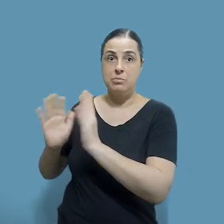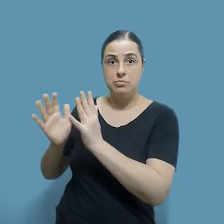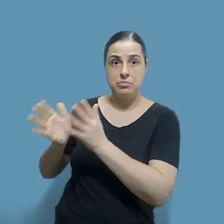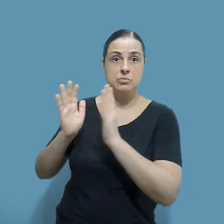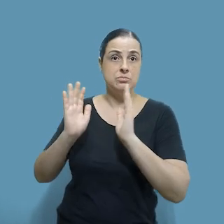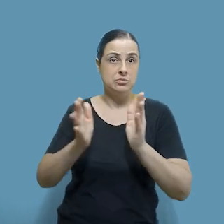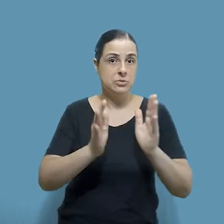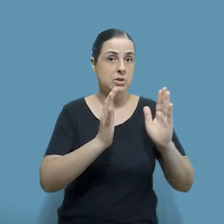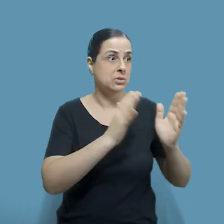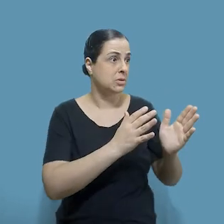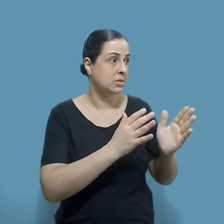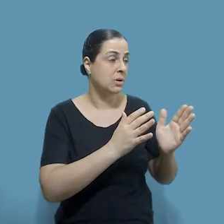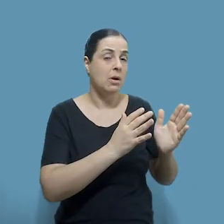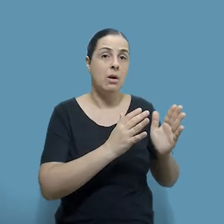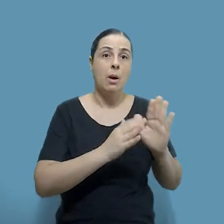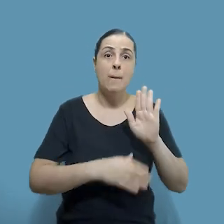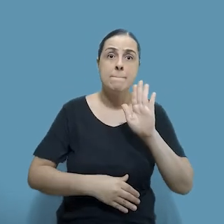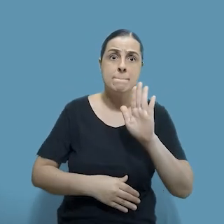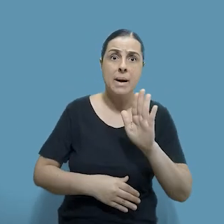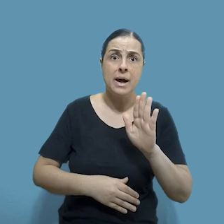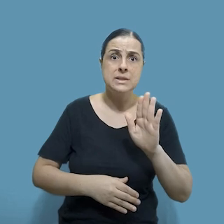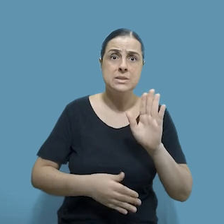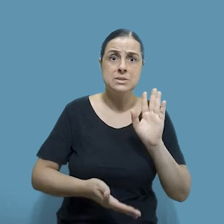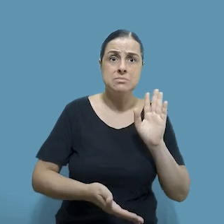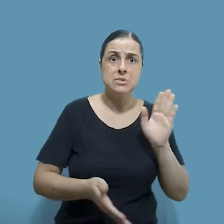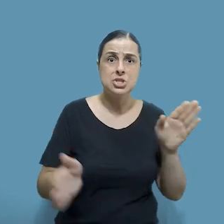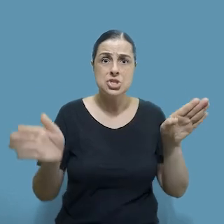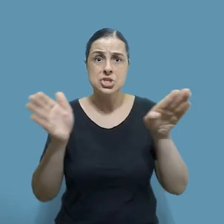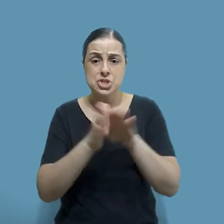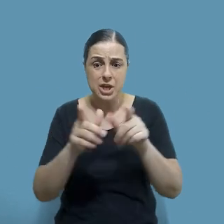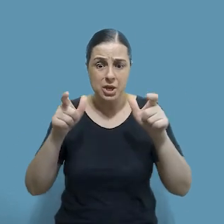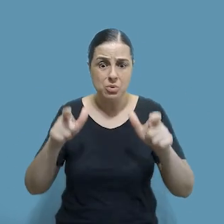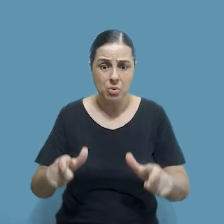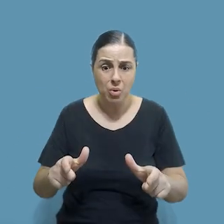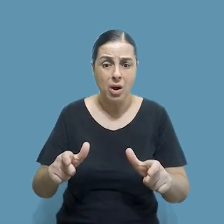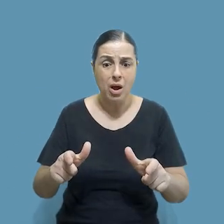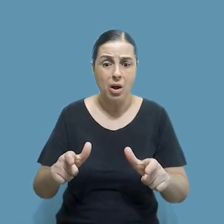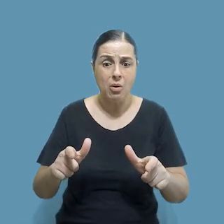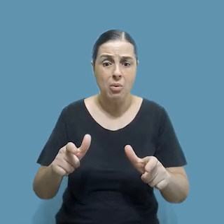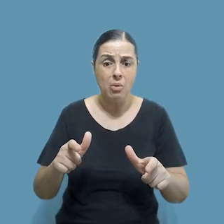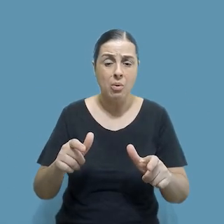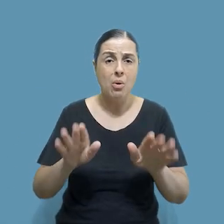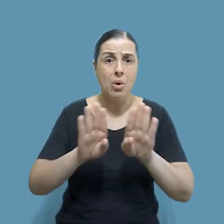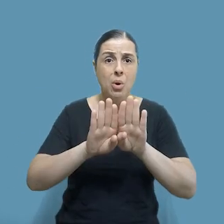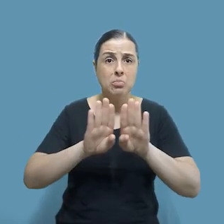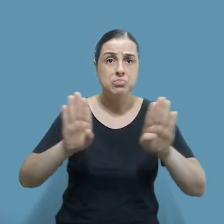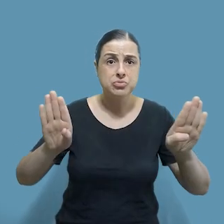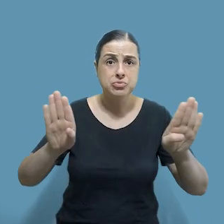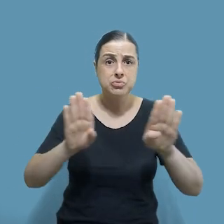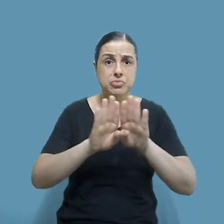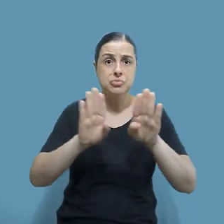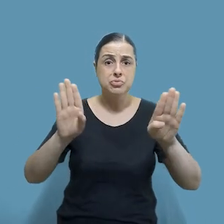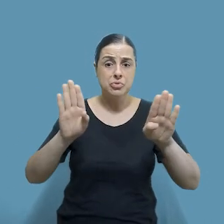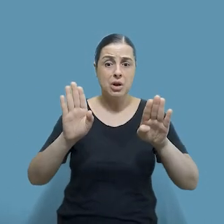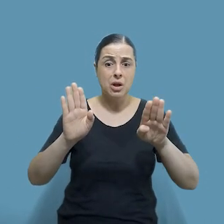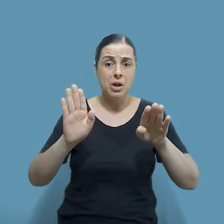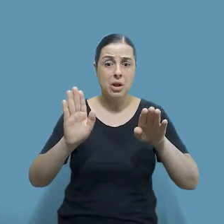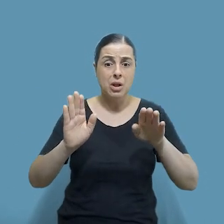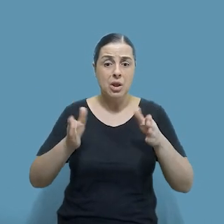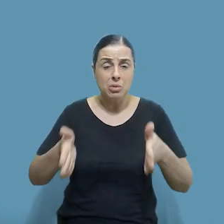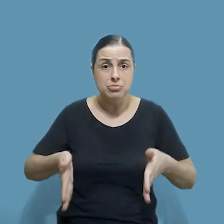quebrado. E aí? E aí, a gente, agora, nesses dias eu fui tem um parque elevado aqui,